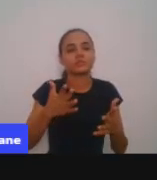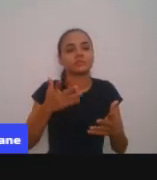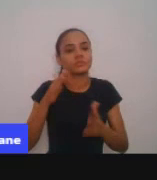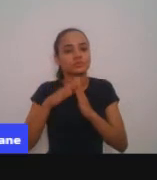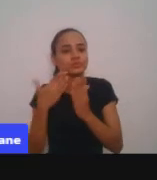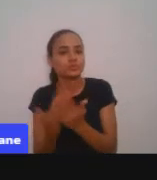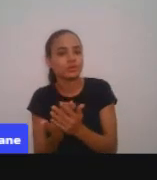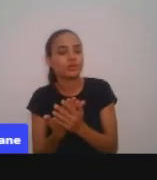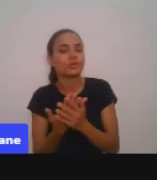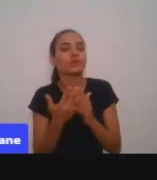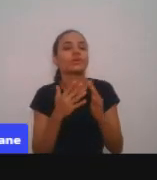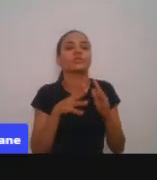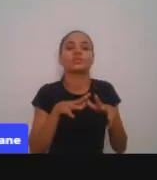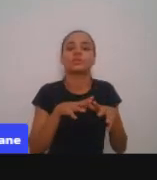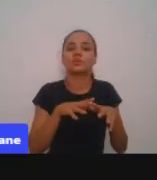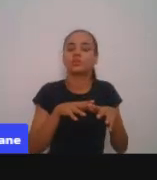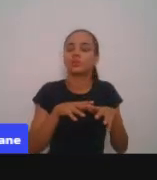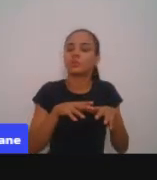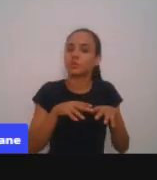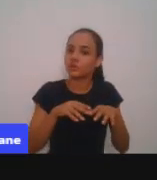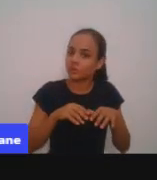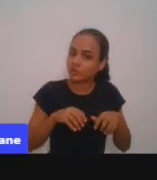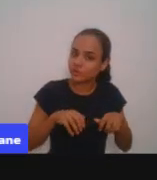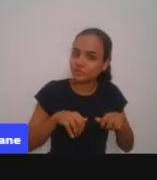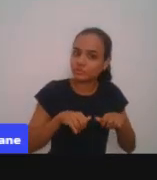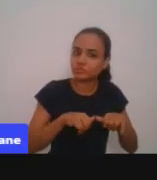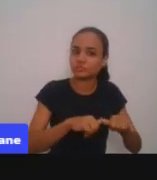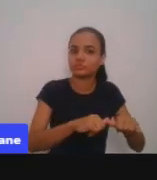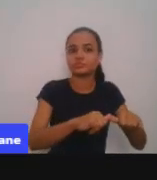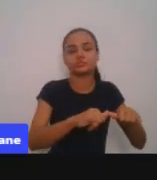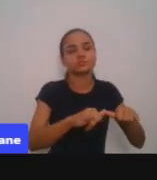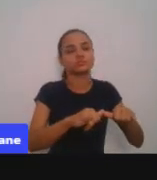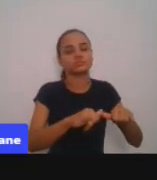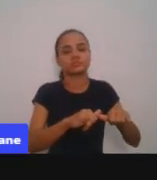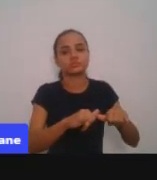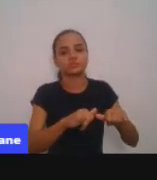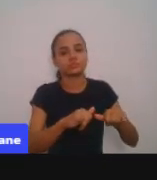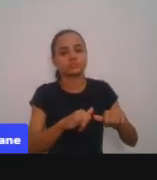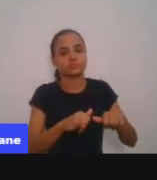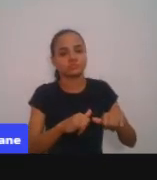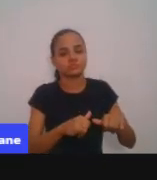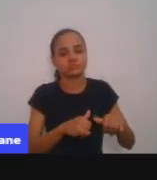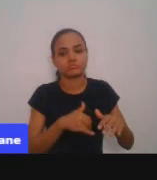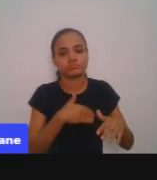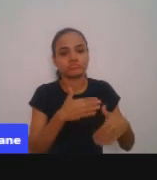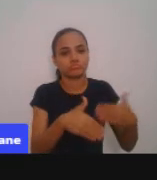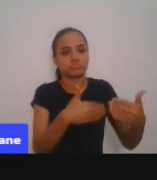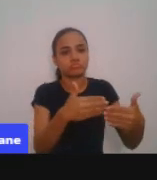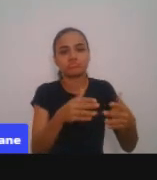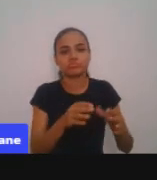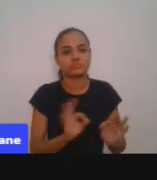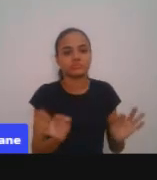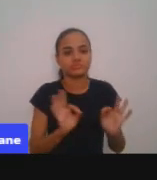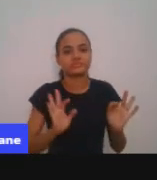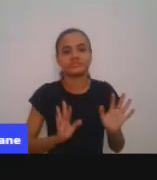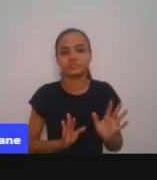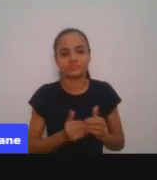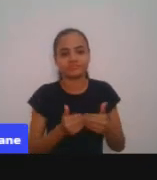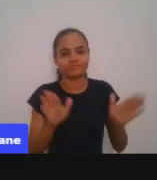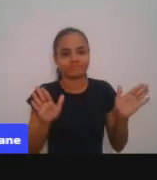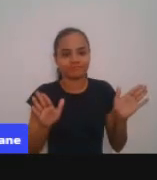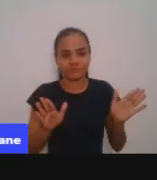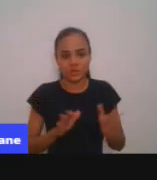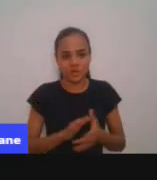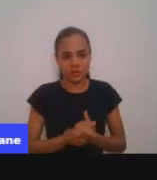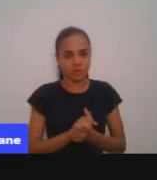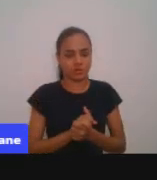tá, ok, mas e daqui para frente vamos fazer como? Então, naquele momento, em abril, foi uma proposta da SUPED,